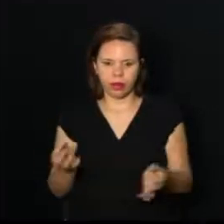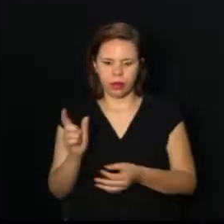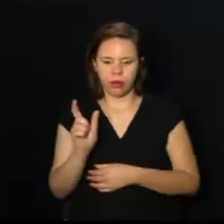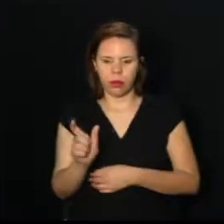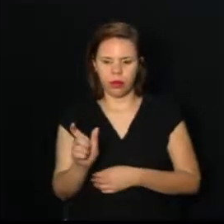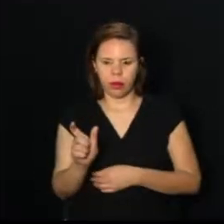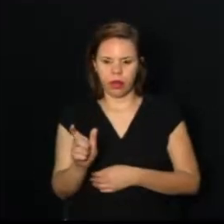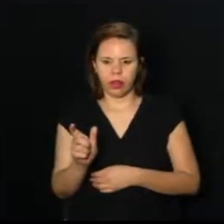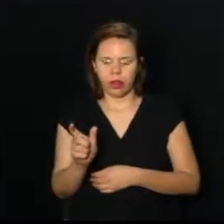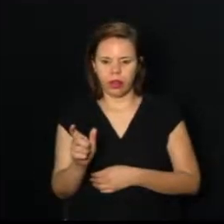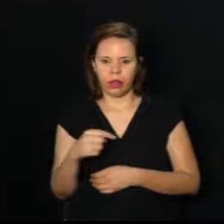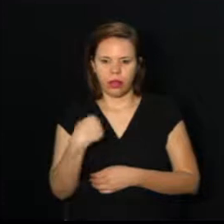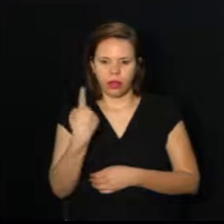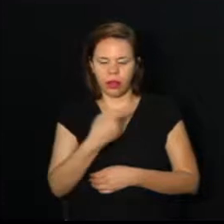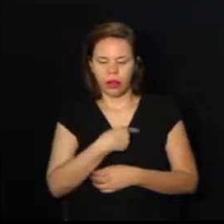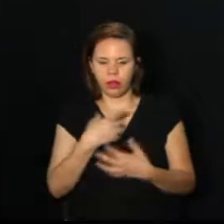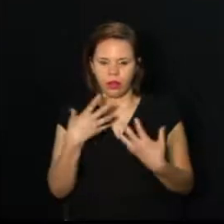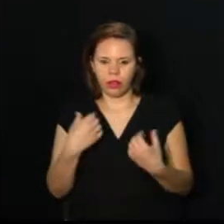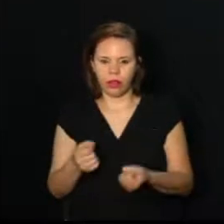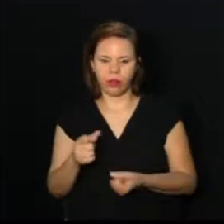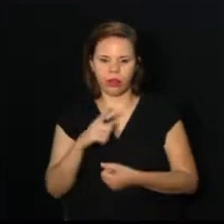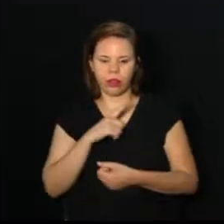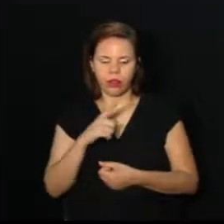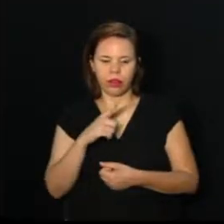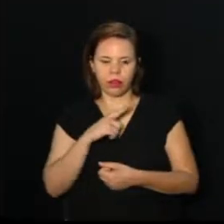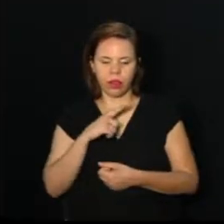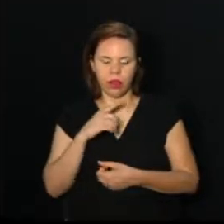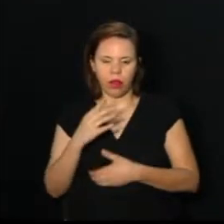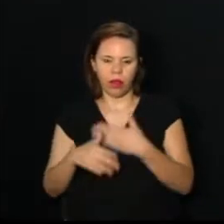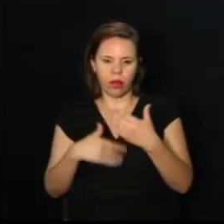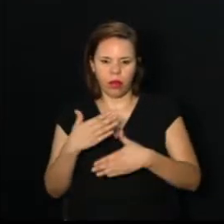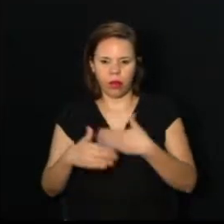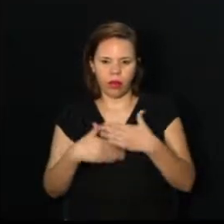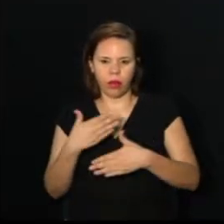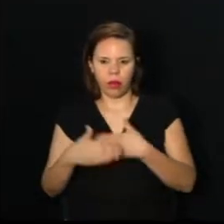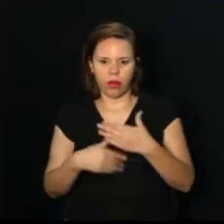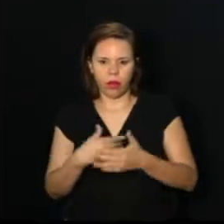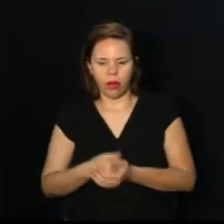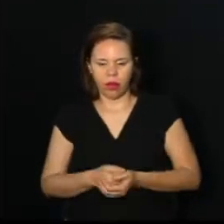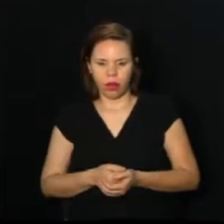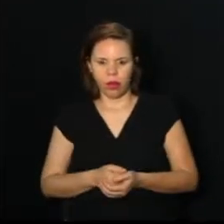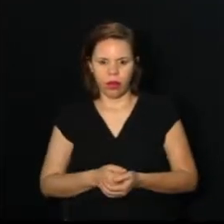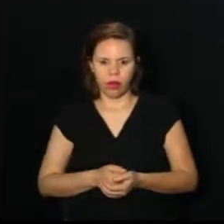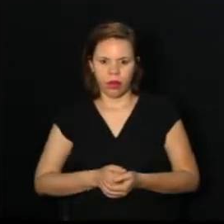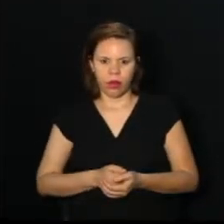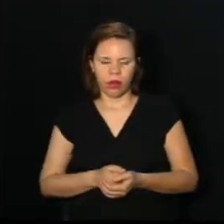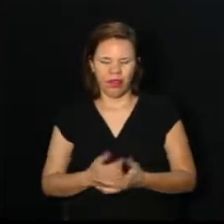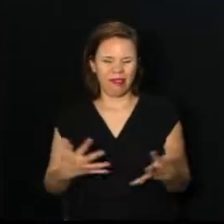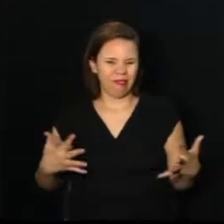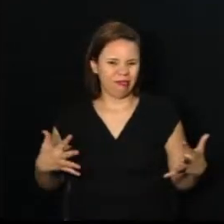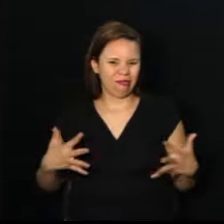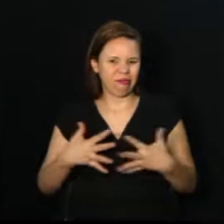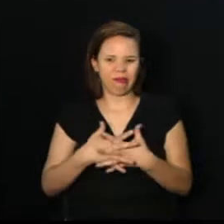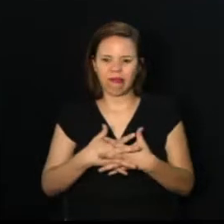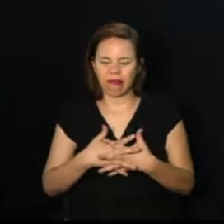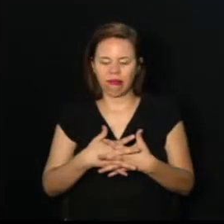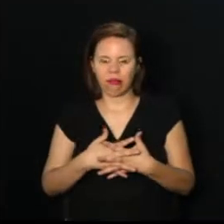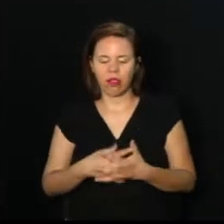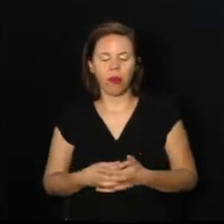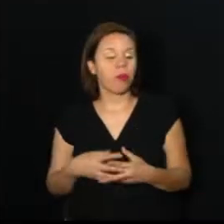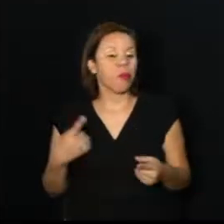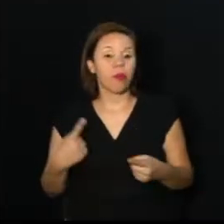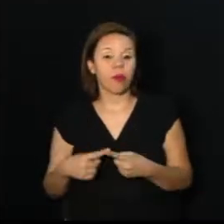palavra, nós vamos ter um processo extremamente complexo. Por